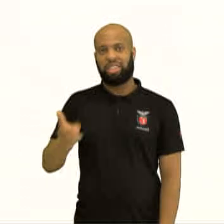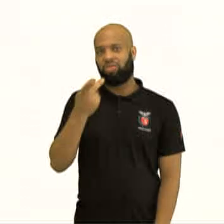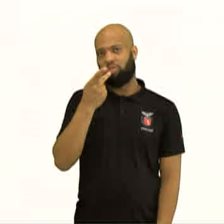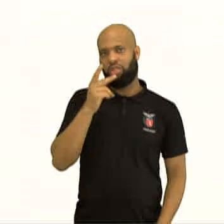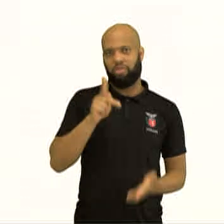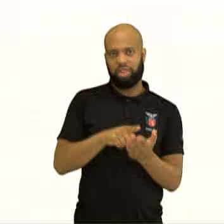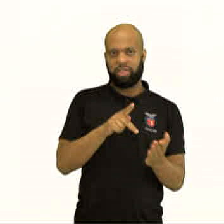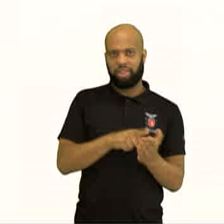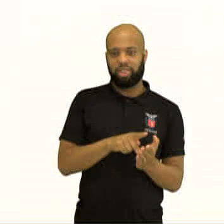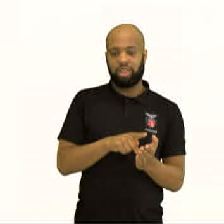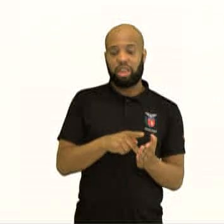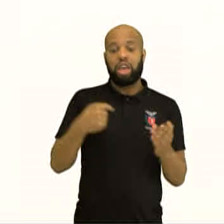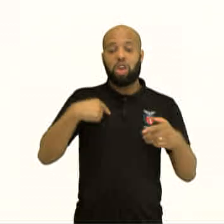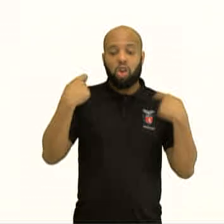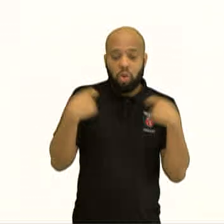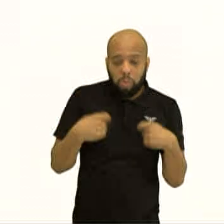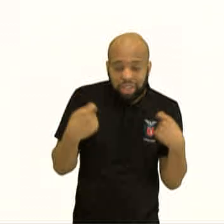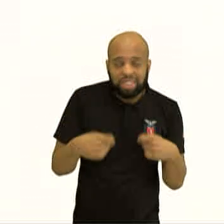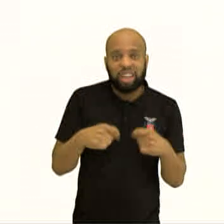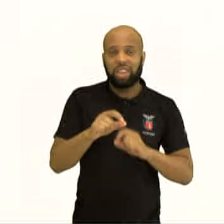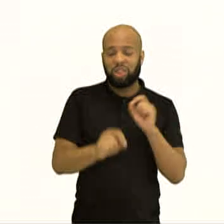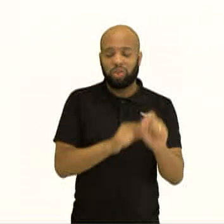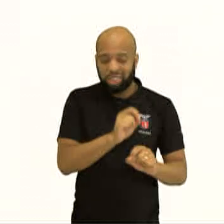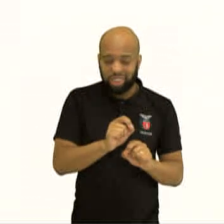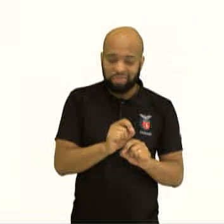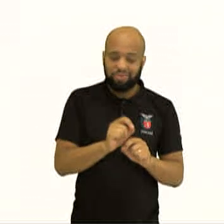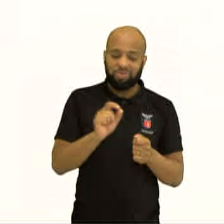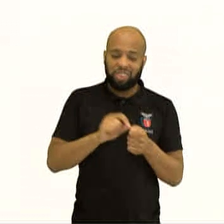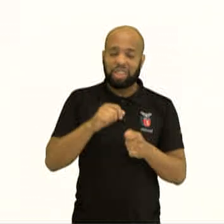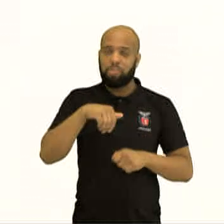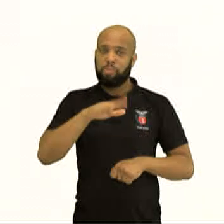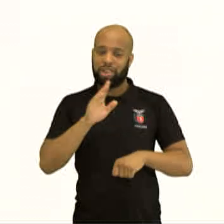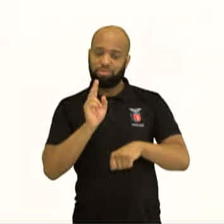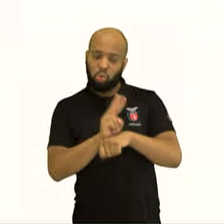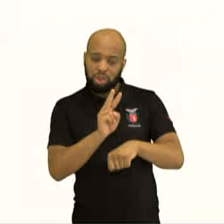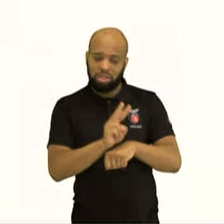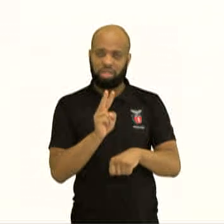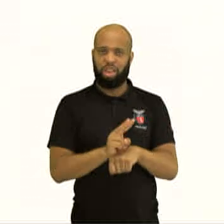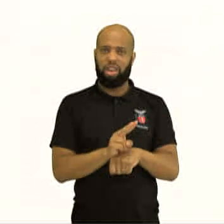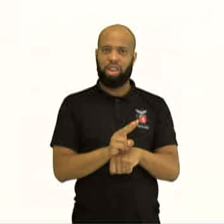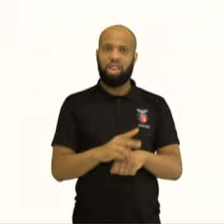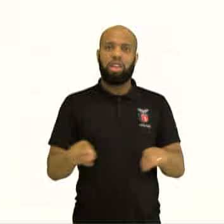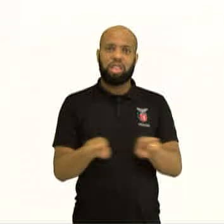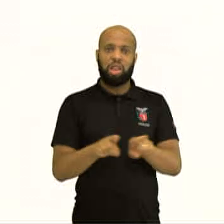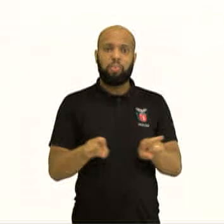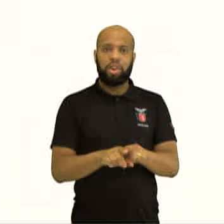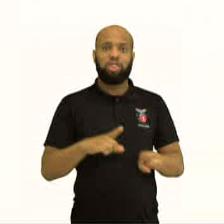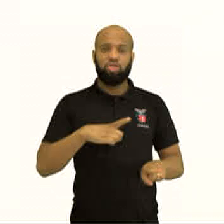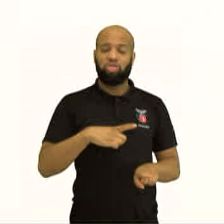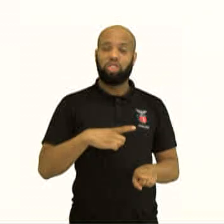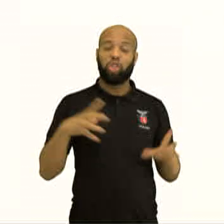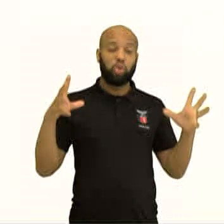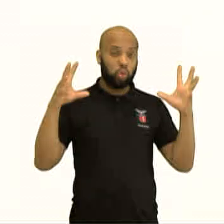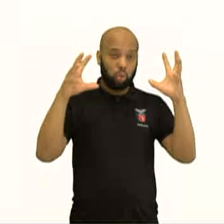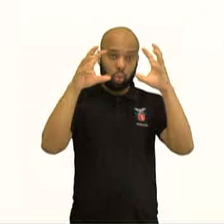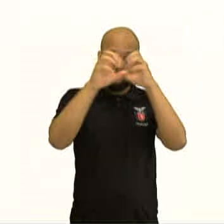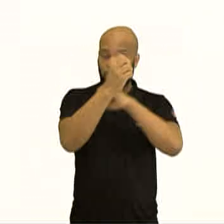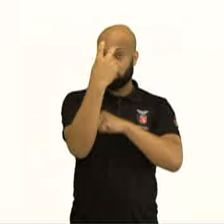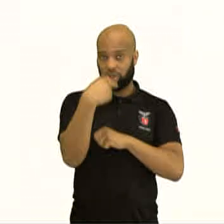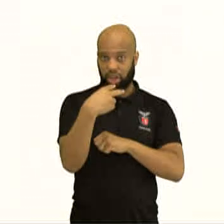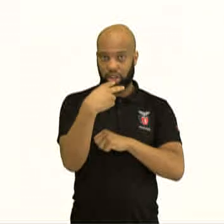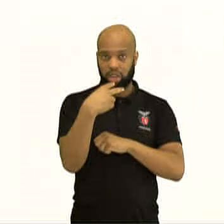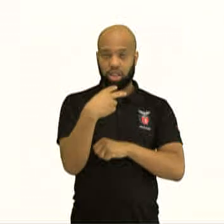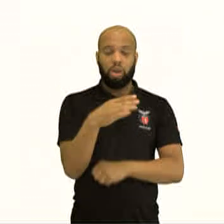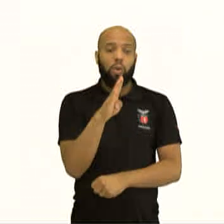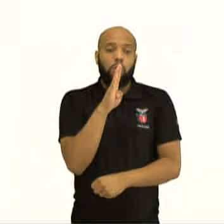fez saber que precisaria de cuidados crescentes, que trancada no escuro e no silêncio não se levantaria mais quando